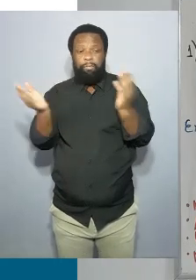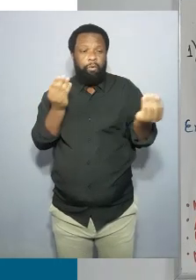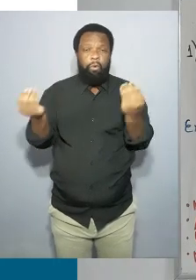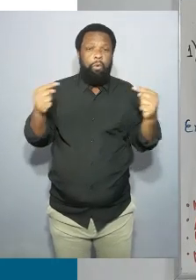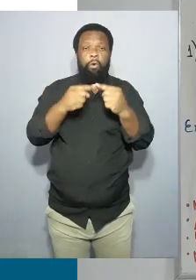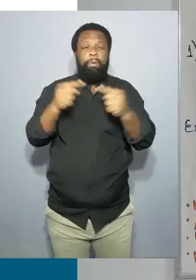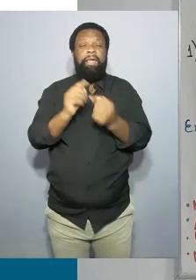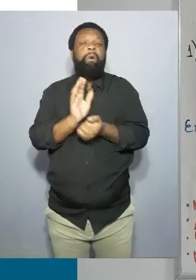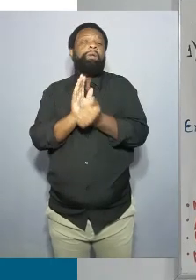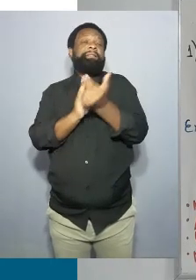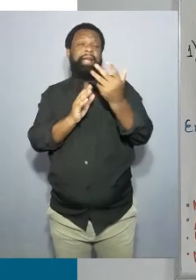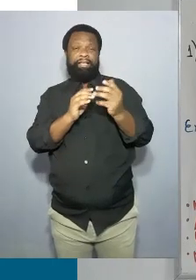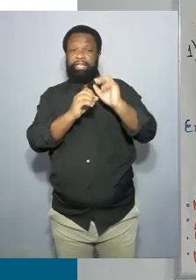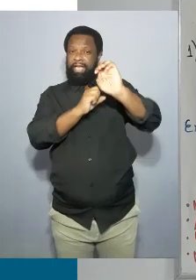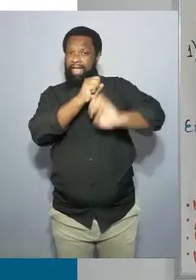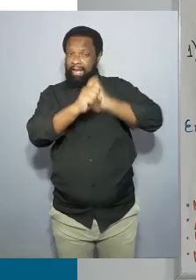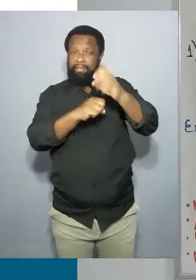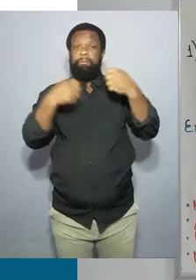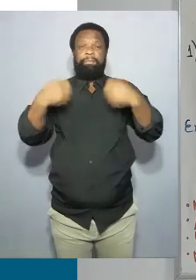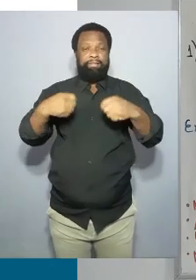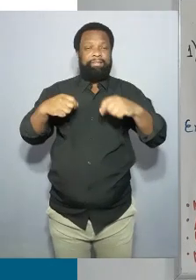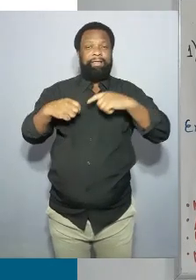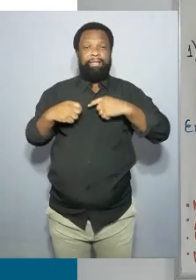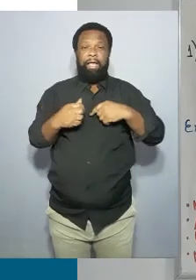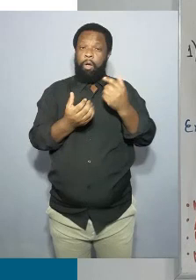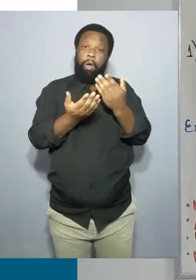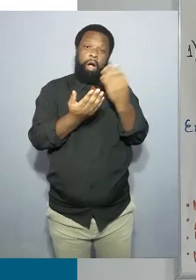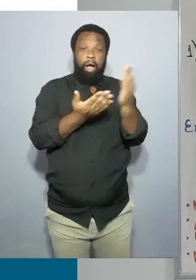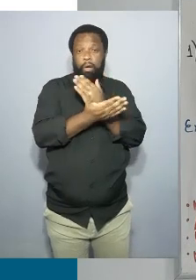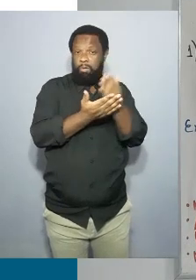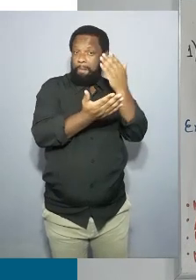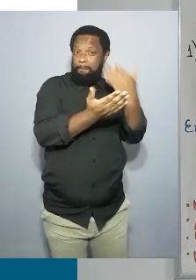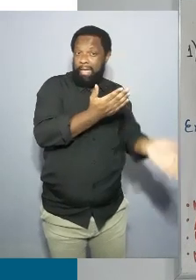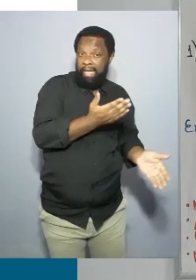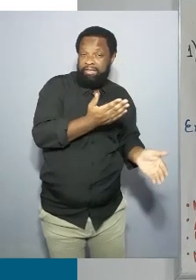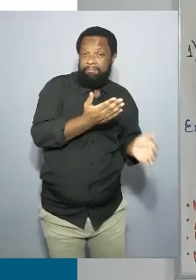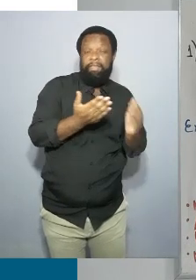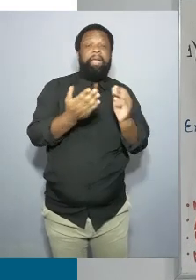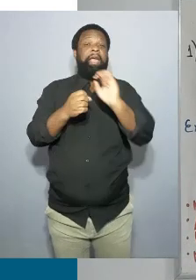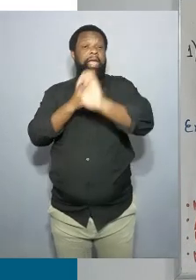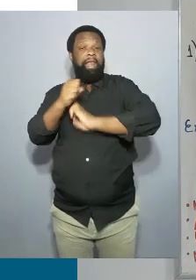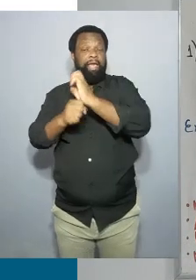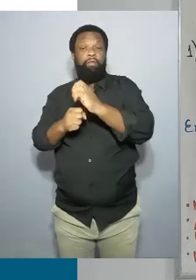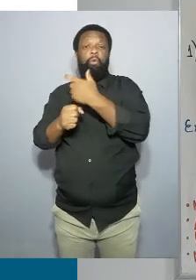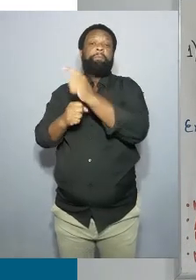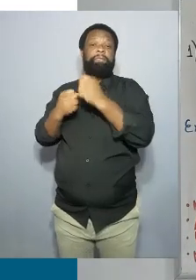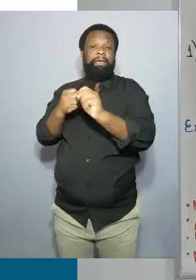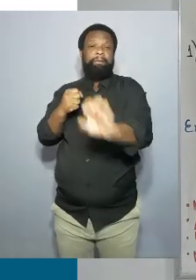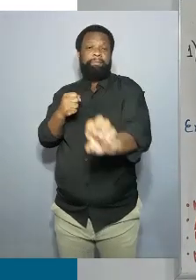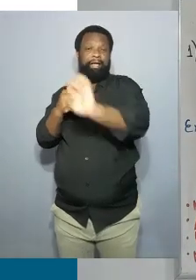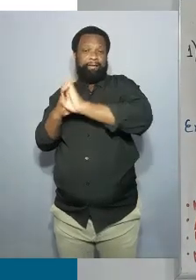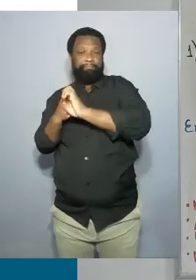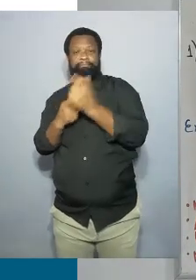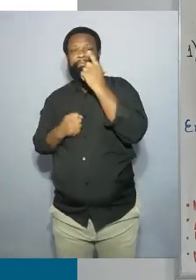esse número de elétrons que devem ser perdidos e esse número de elétrons que o oxigênio